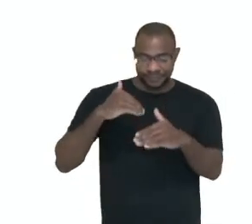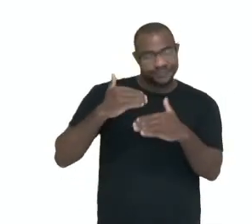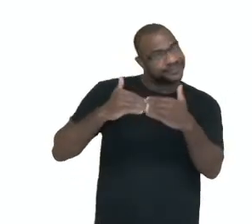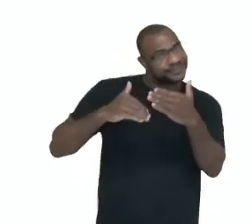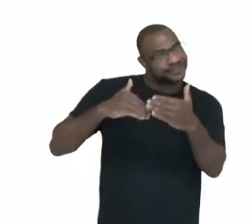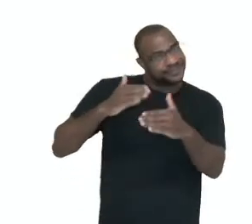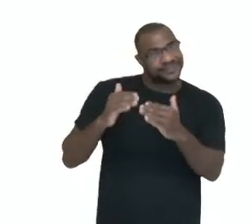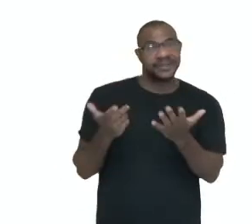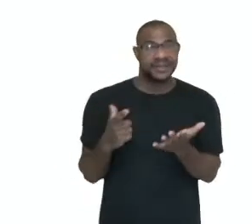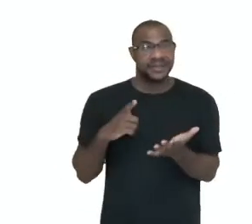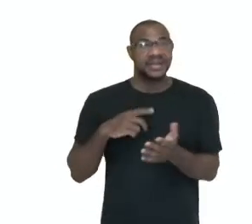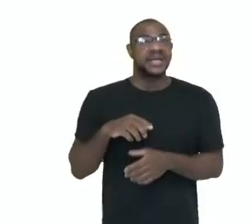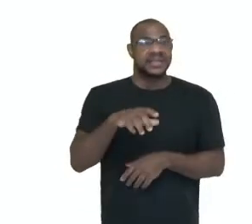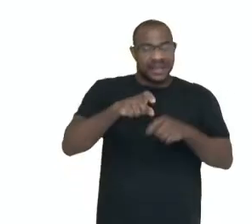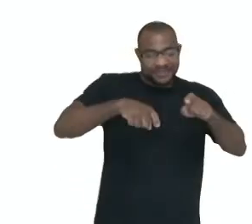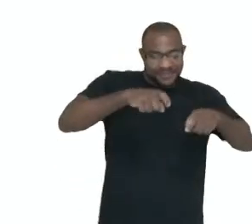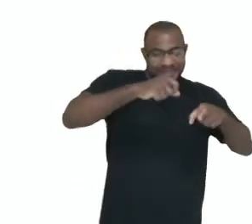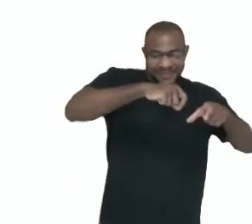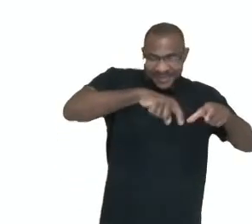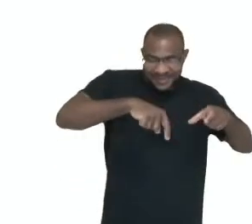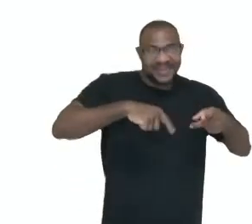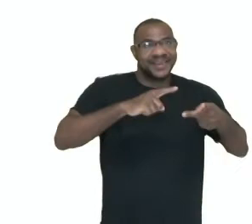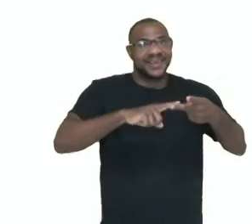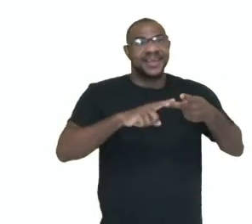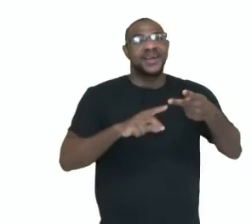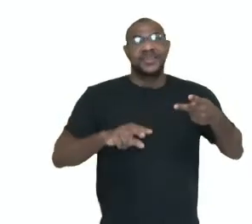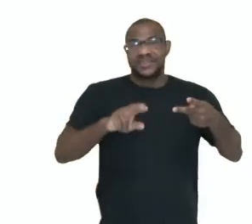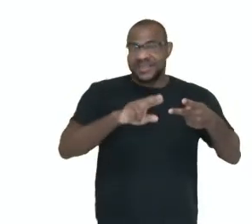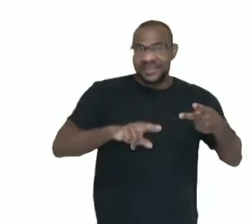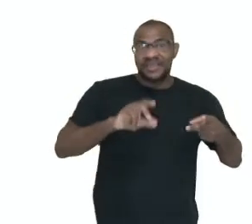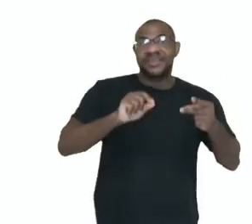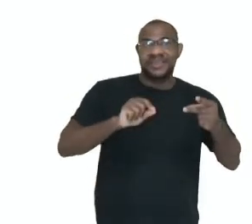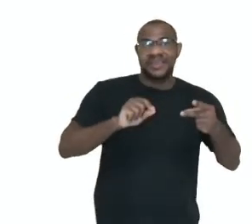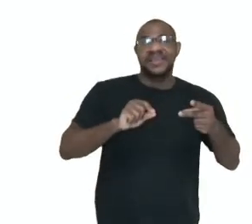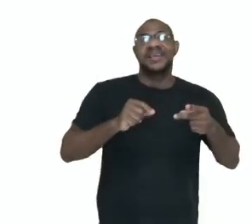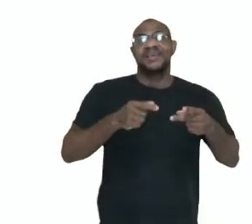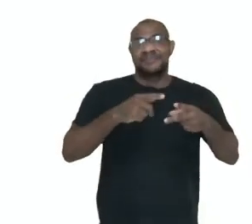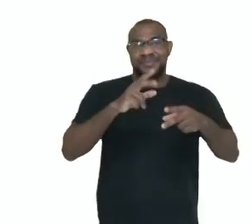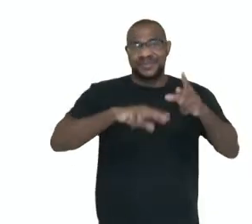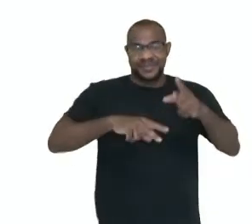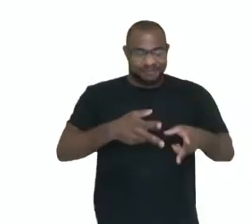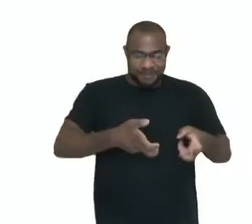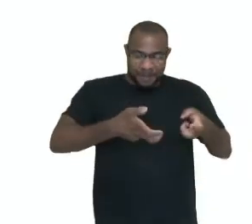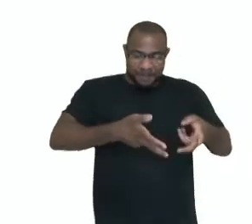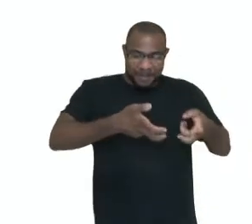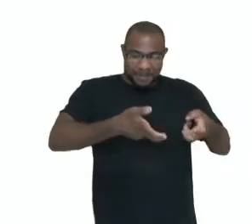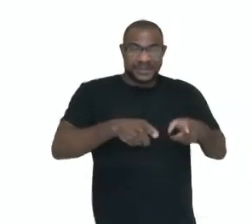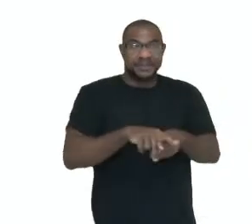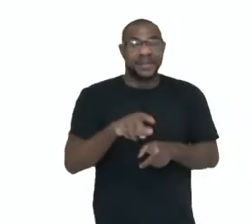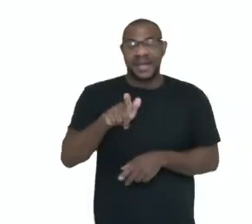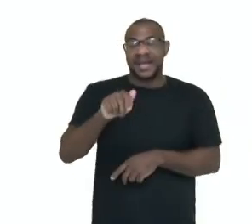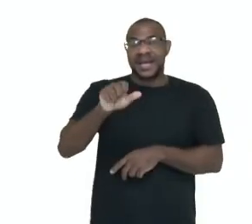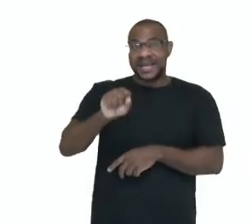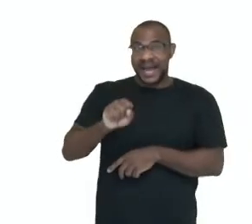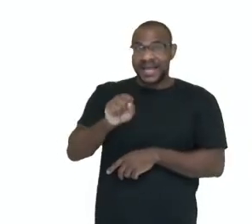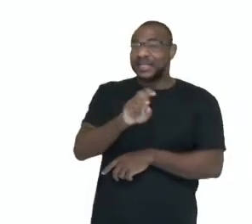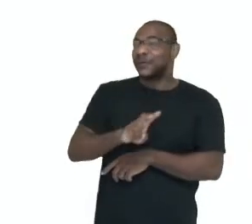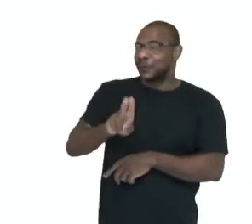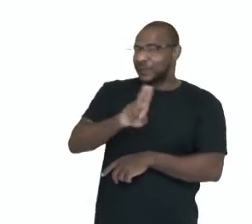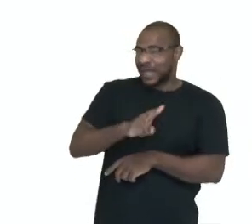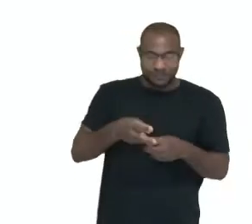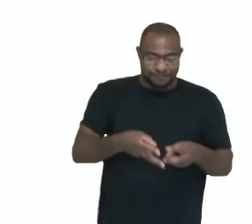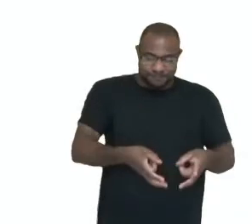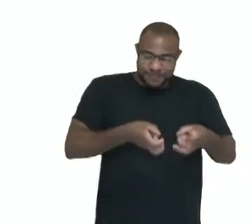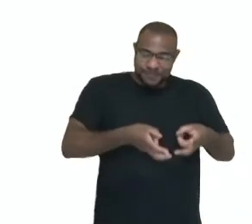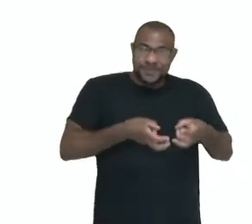processo na agropecuária, utilização de mais recursos naturais, isso inclusive o gás muito usado e é